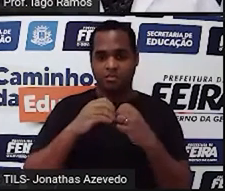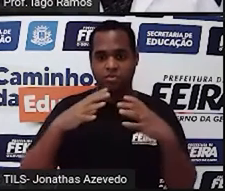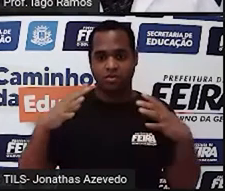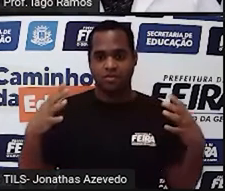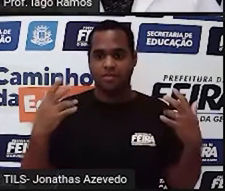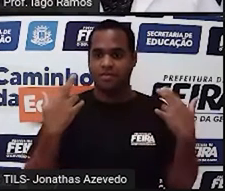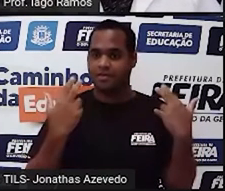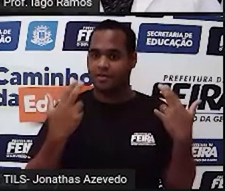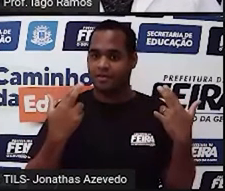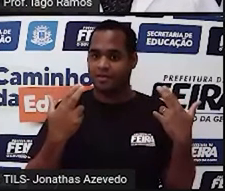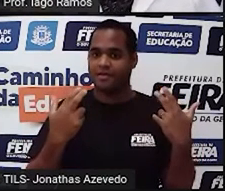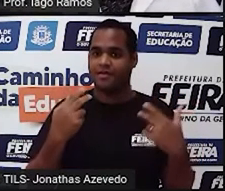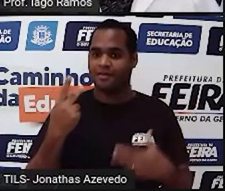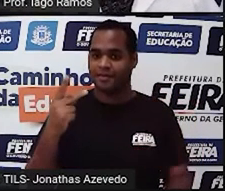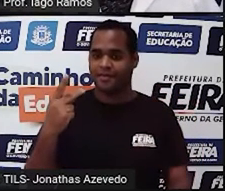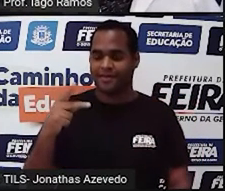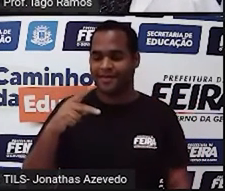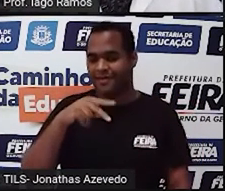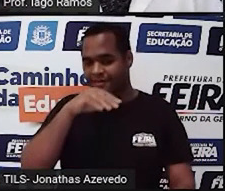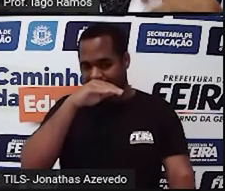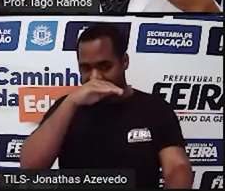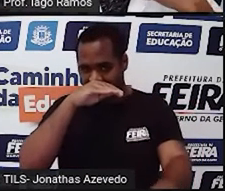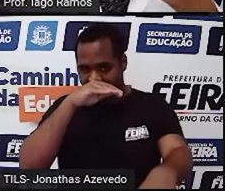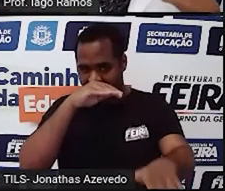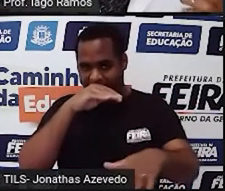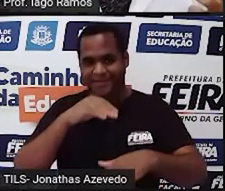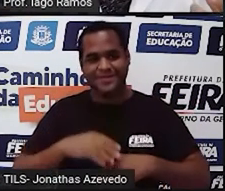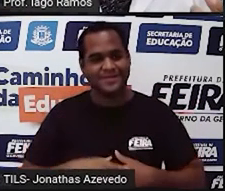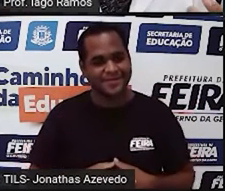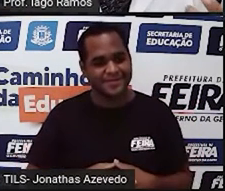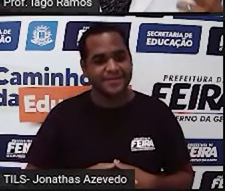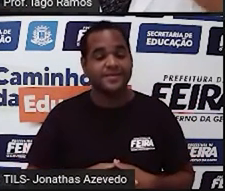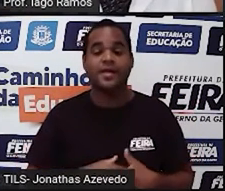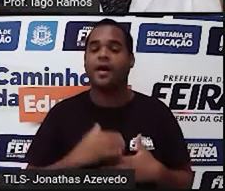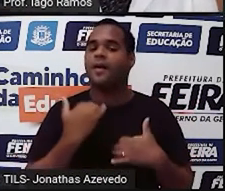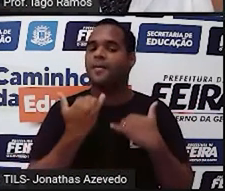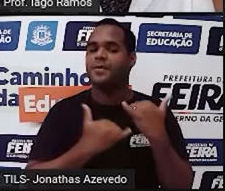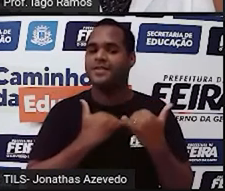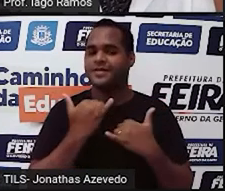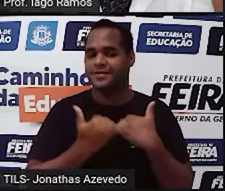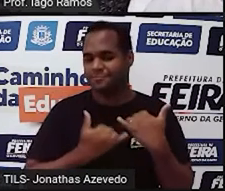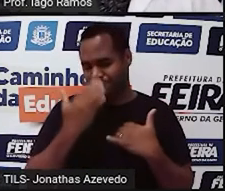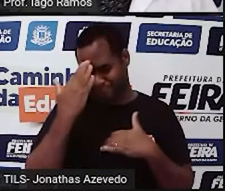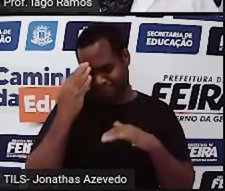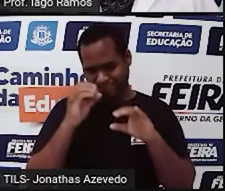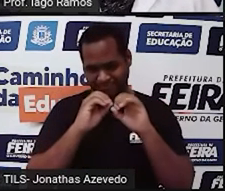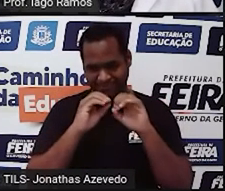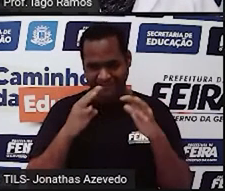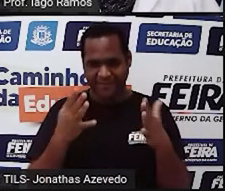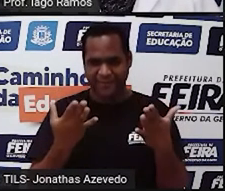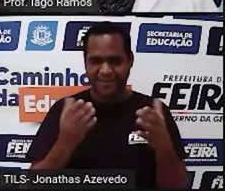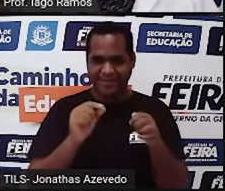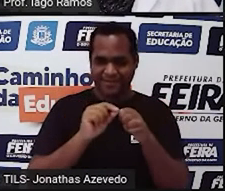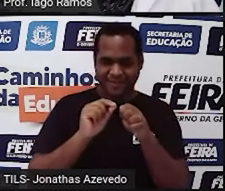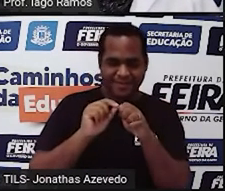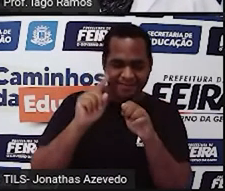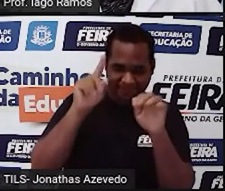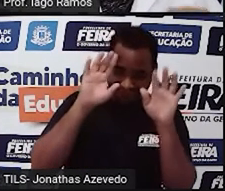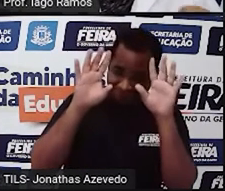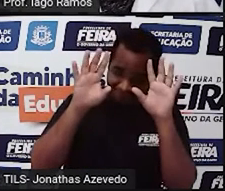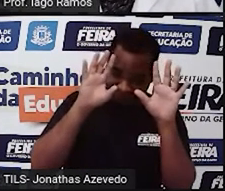tamanho de um elefante certo essa brincadeirinha que eu tô tentando aqui fazer com a sua imaginação